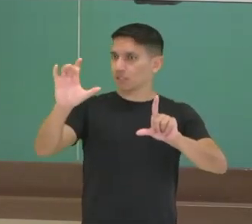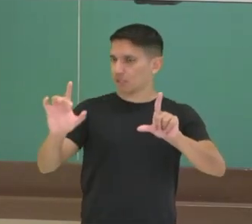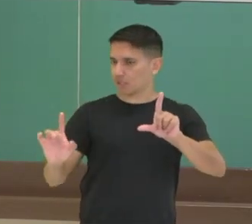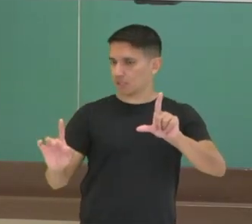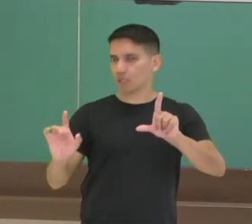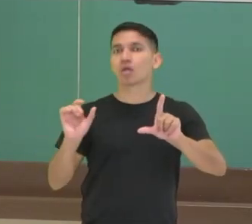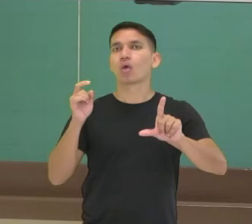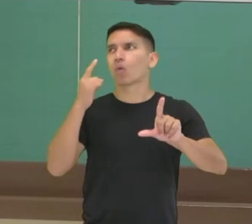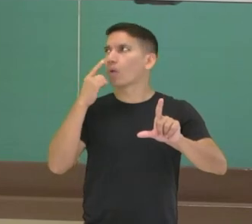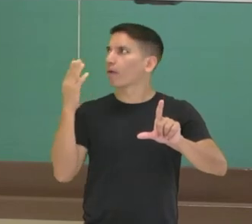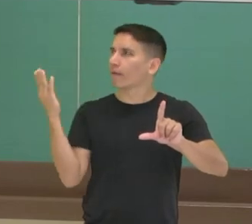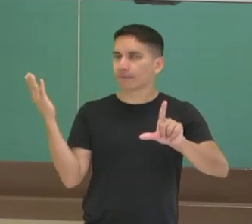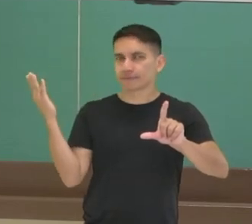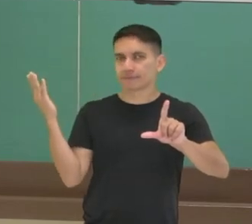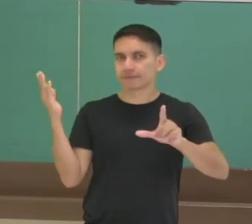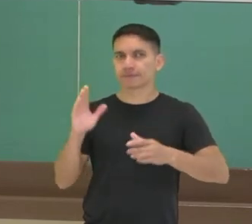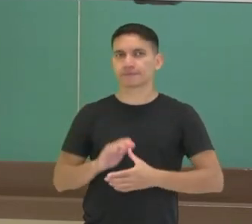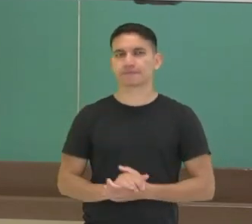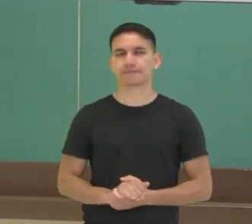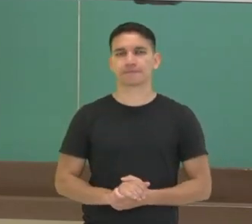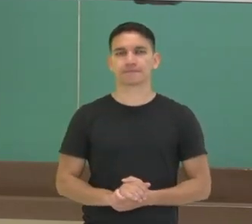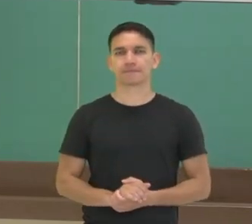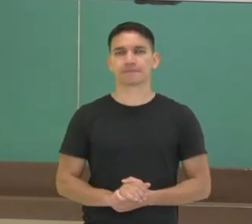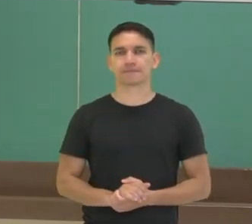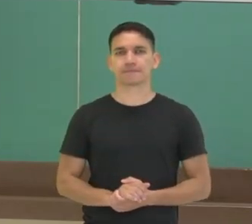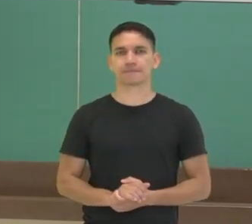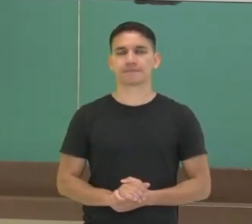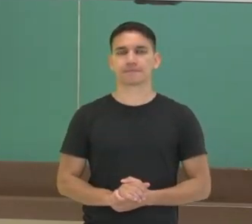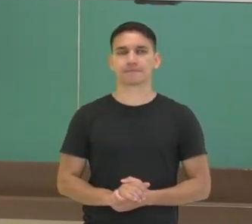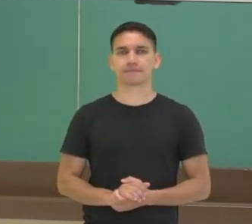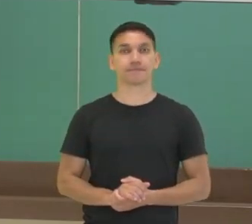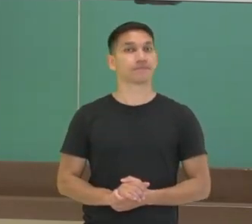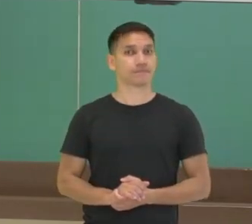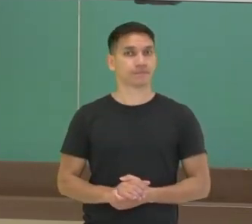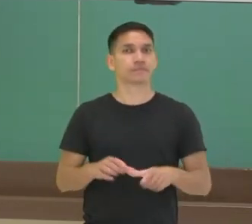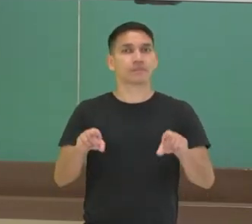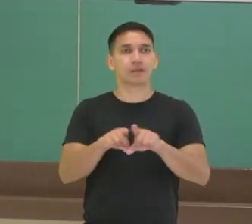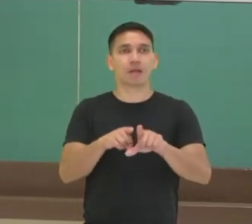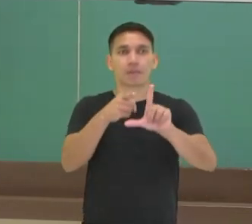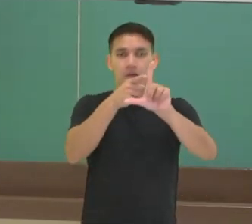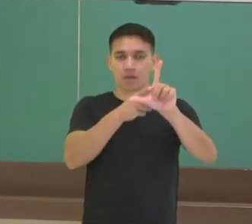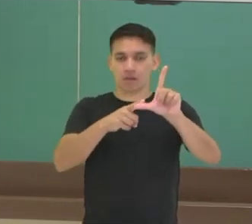BCD, esse ângulo aqui, ó, de cima. E do ângulo